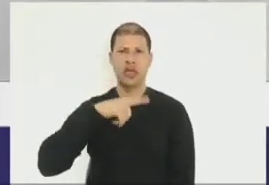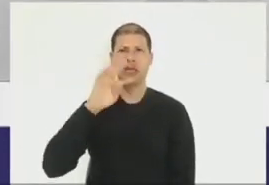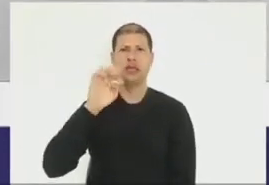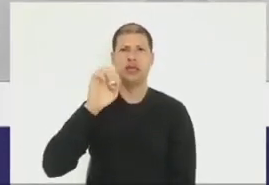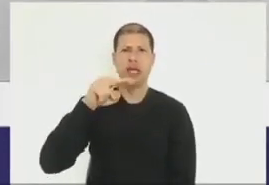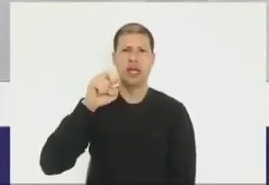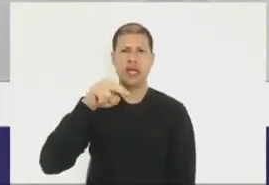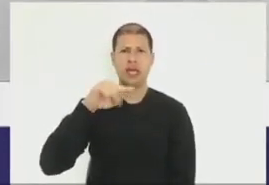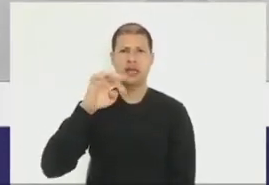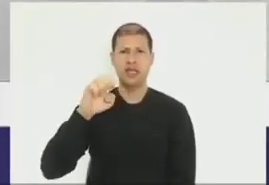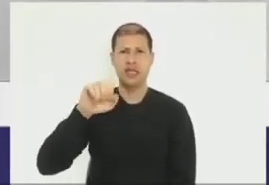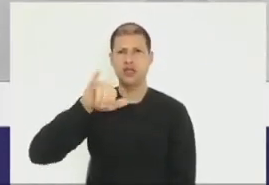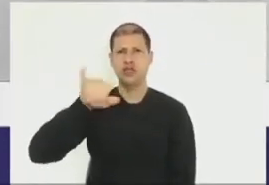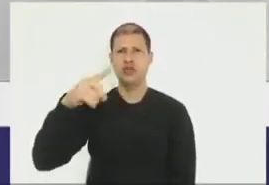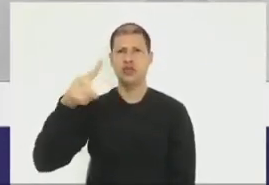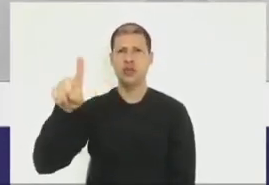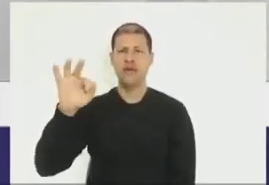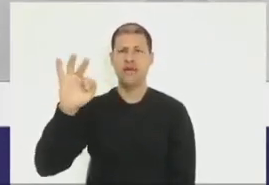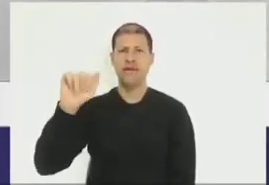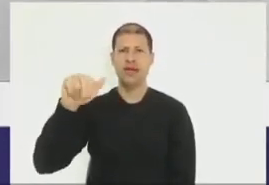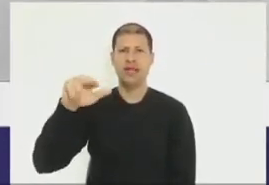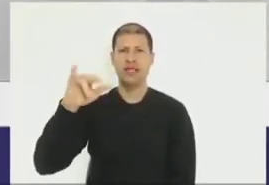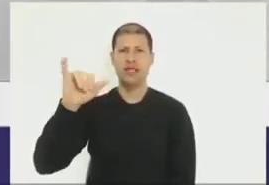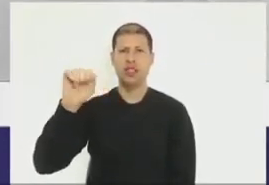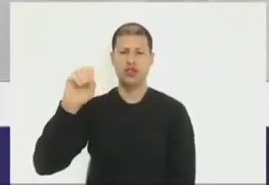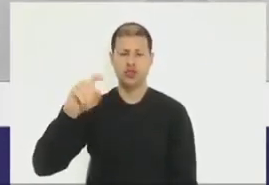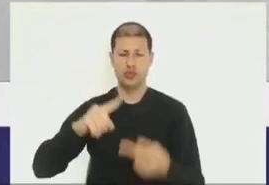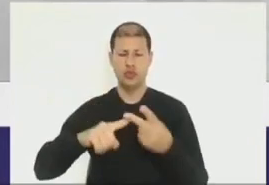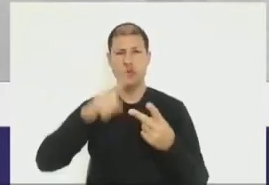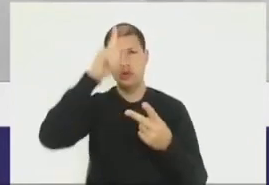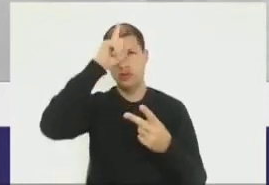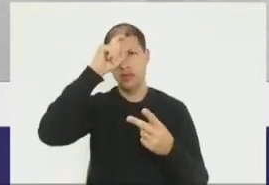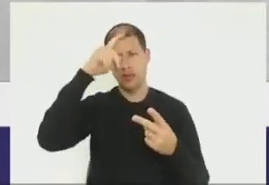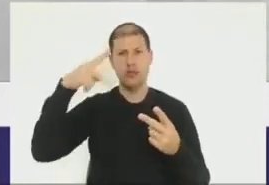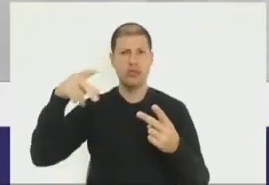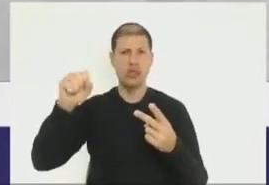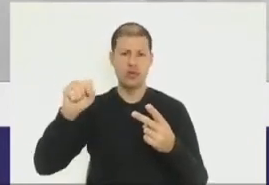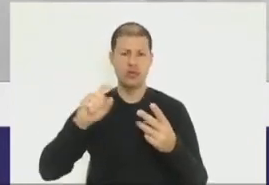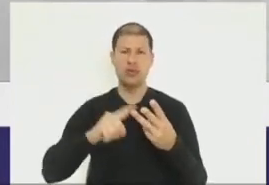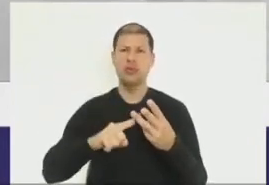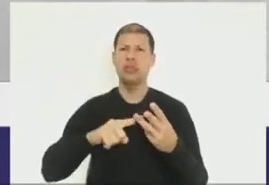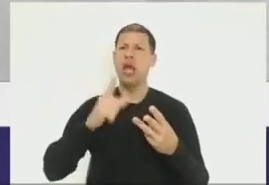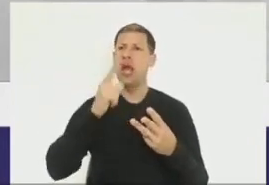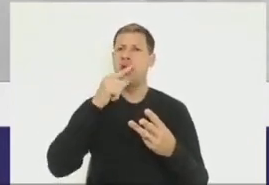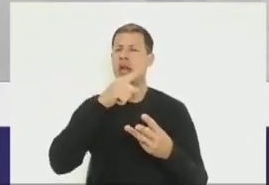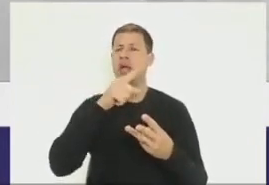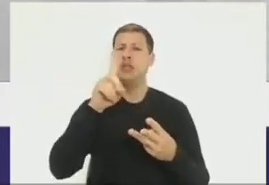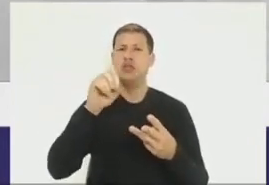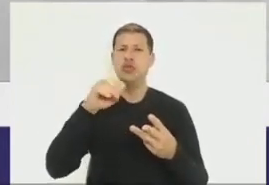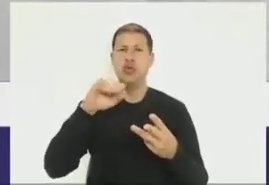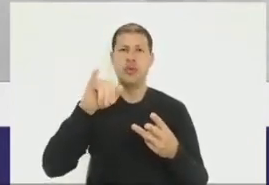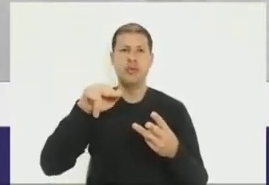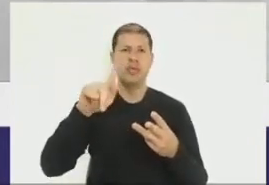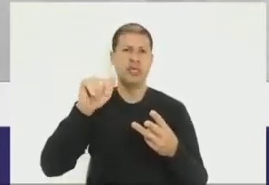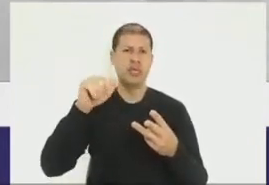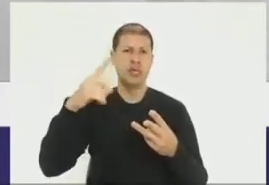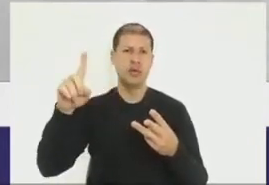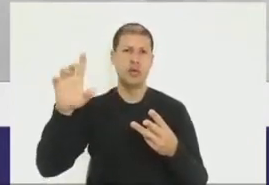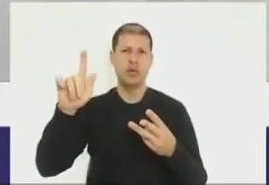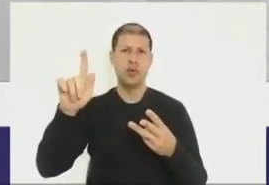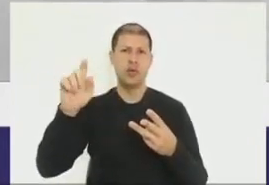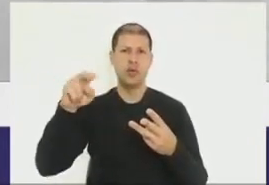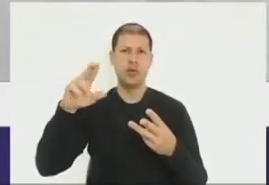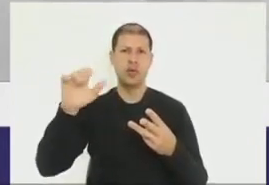da Posto de Saúde, a água da Domingão Gonçalves, ela desemboca todo ali